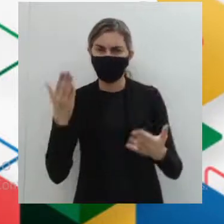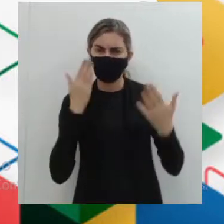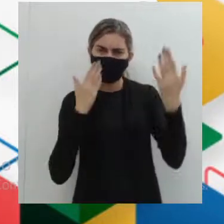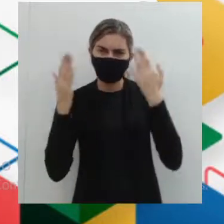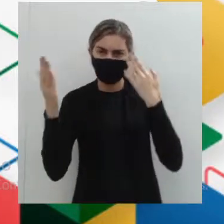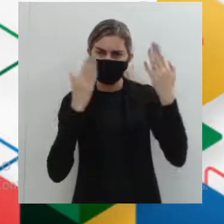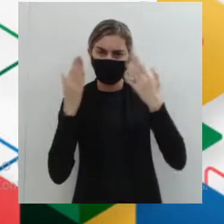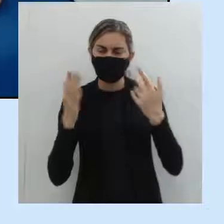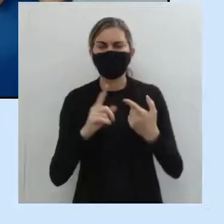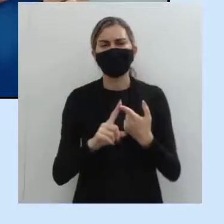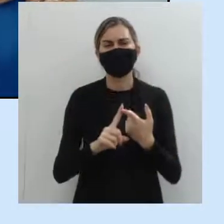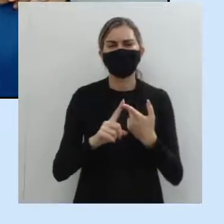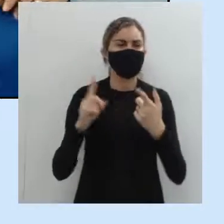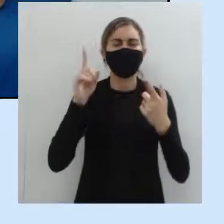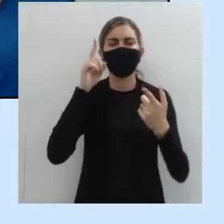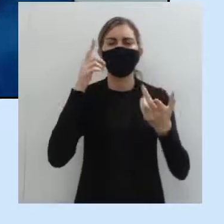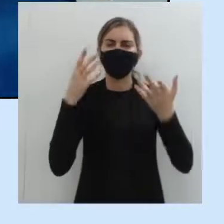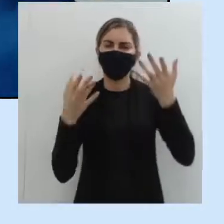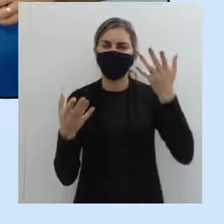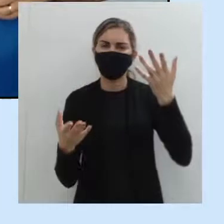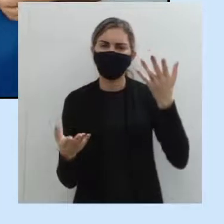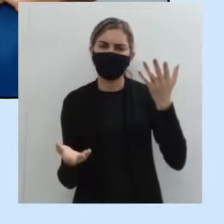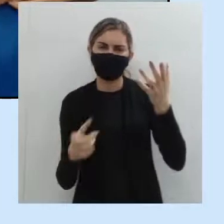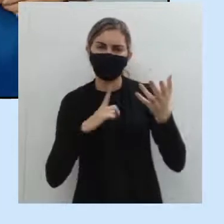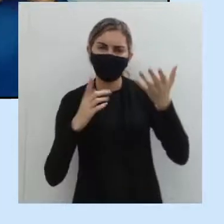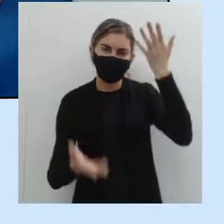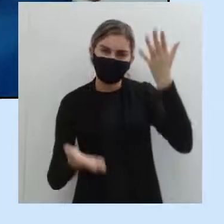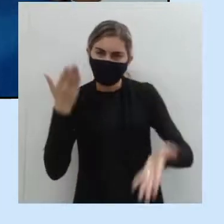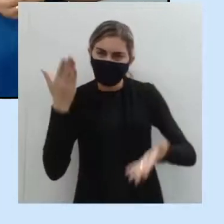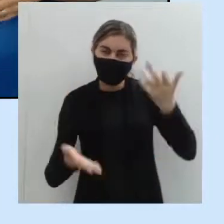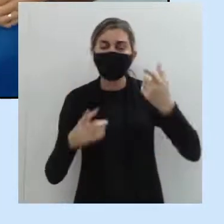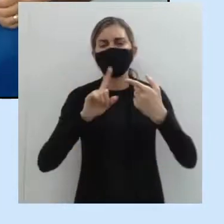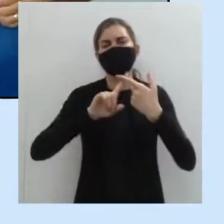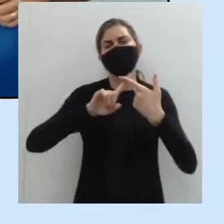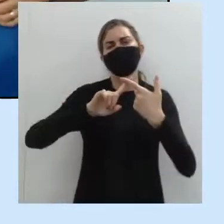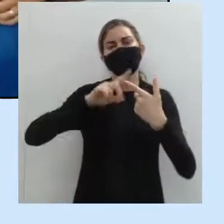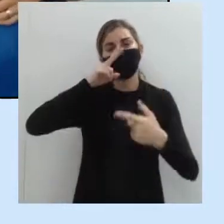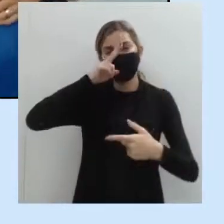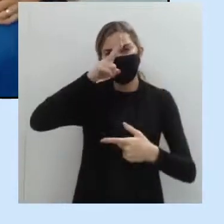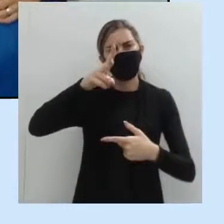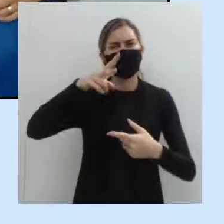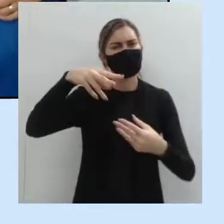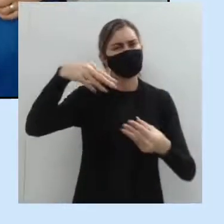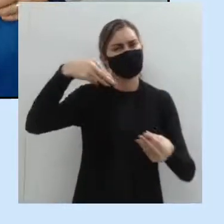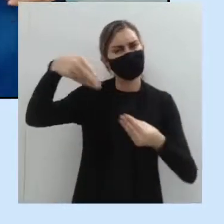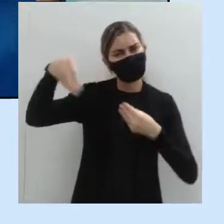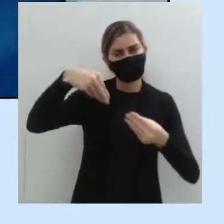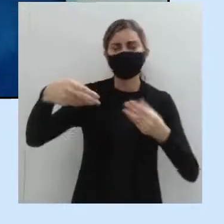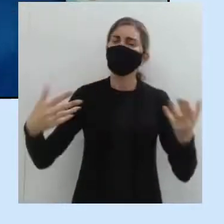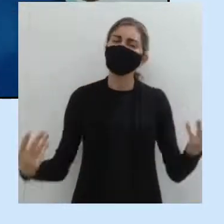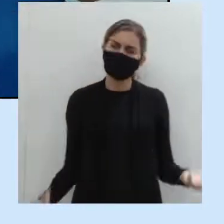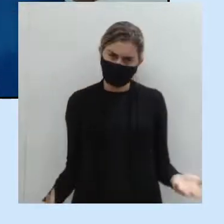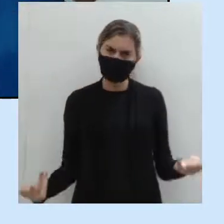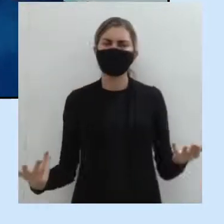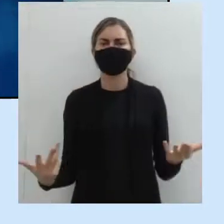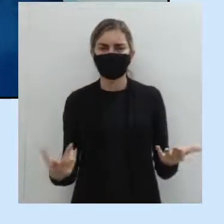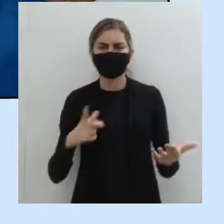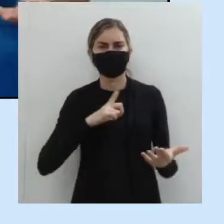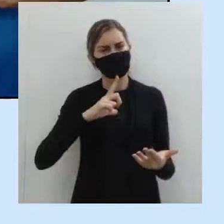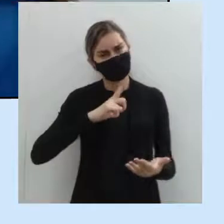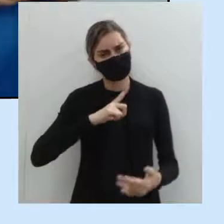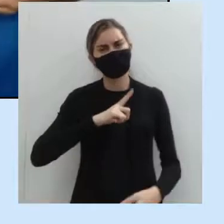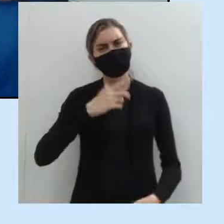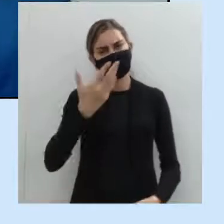envolvido, tem flexibilidade envolvido, tem coordenação motora, tem ritmo, né? Então, será que isso aí